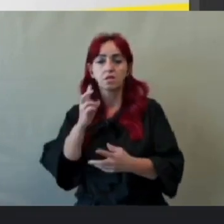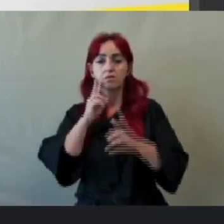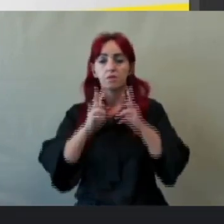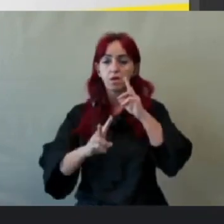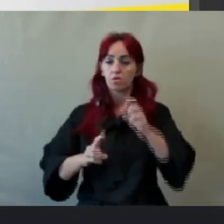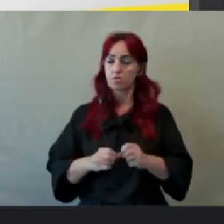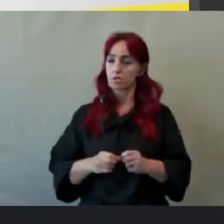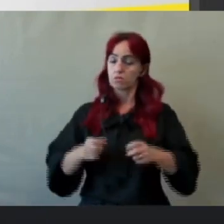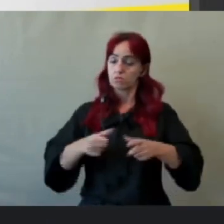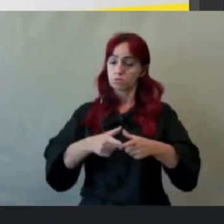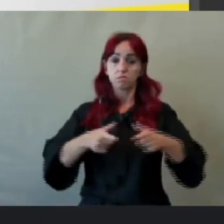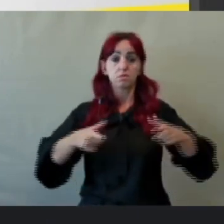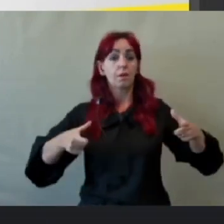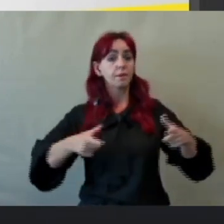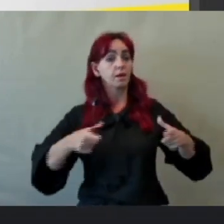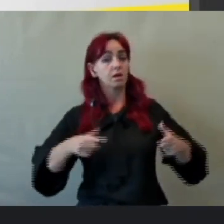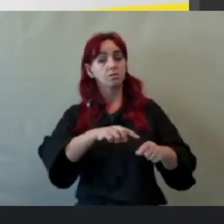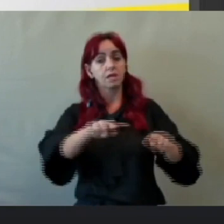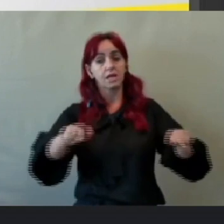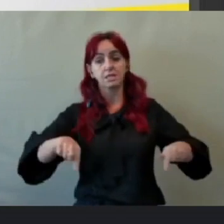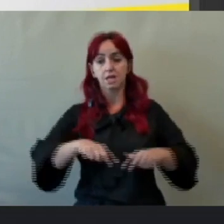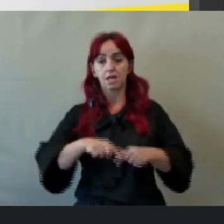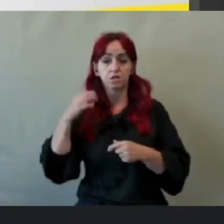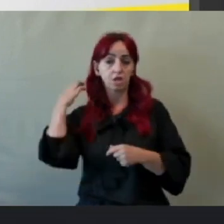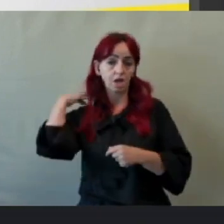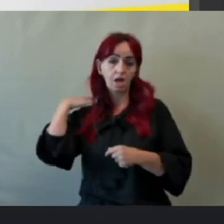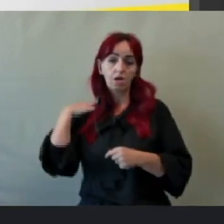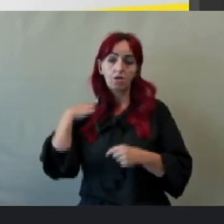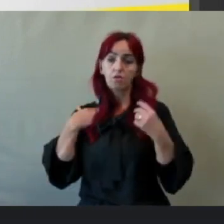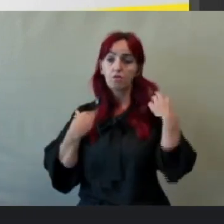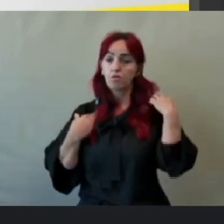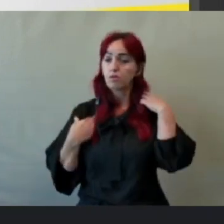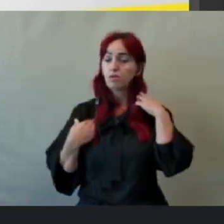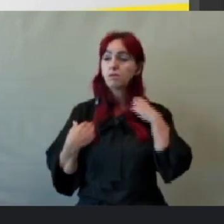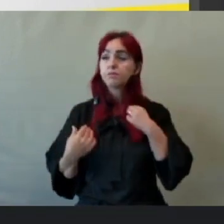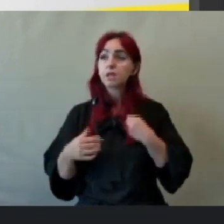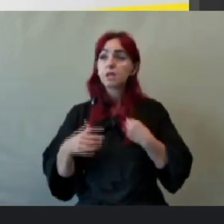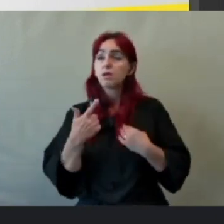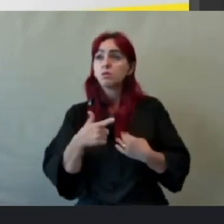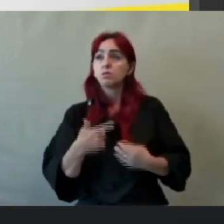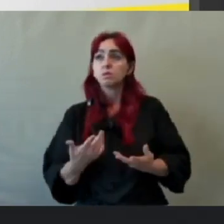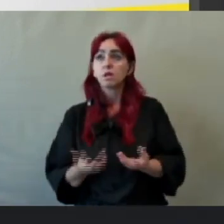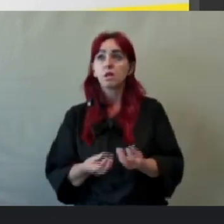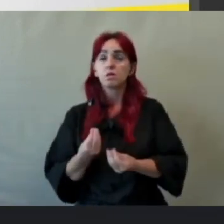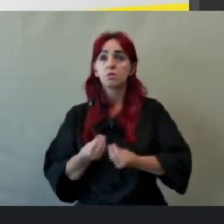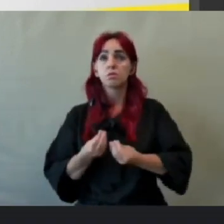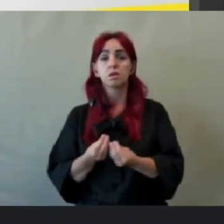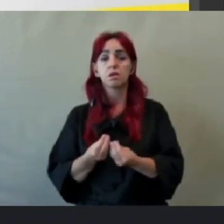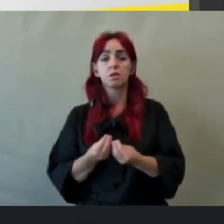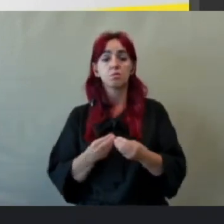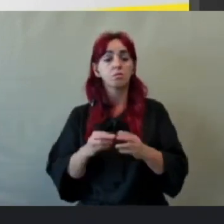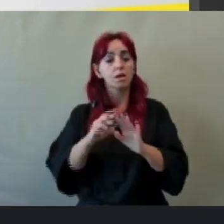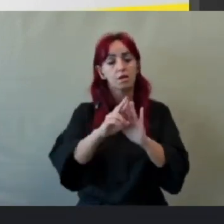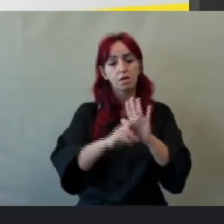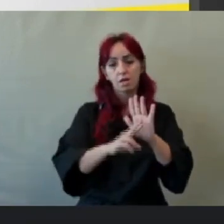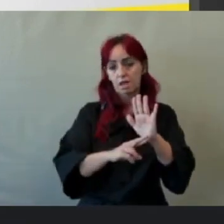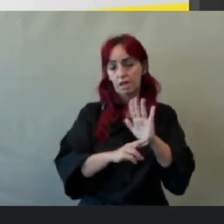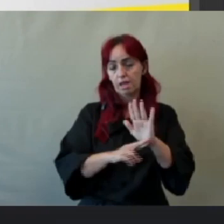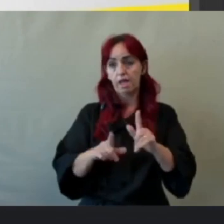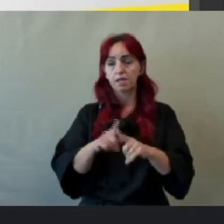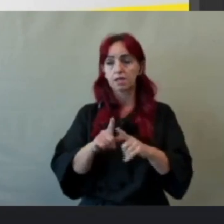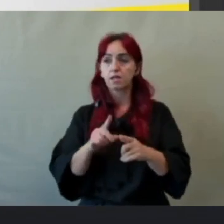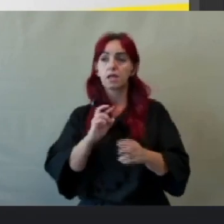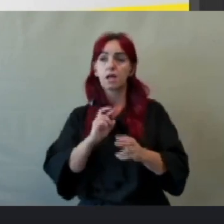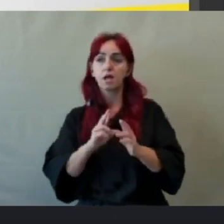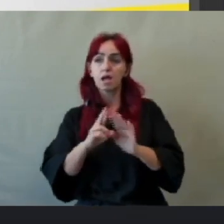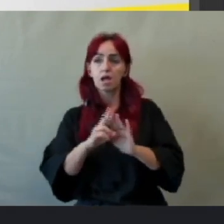da sala de aula. Então, você não tem um parâmetro no ensino fundamental que, até hoje, não está regulamentado, igual a educação infantil tem a sua